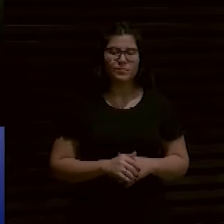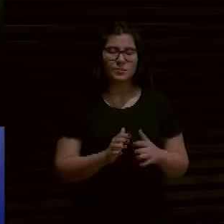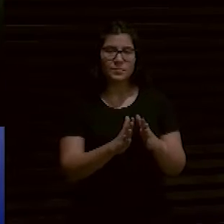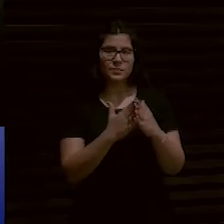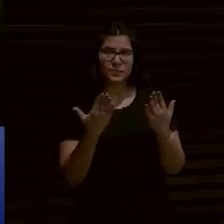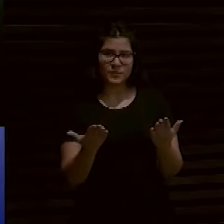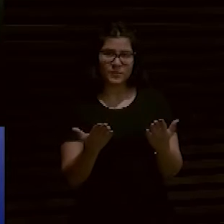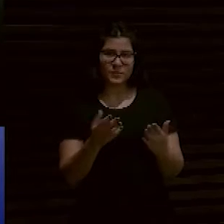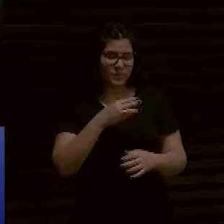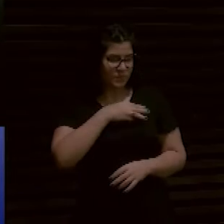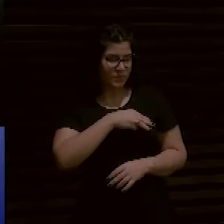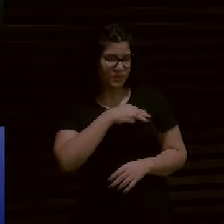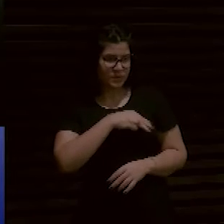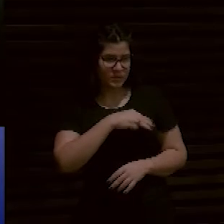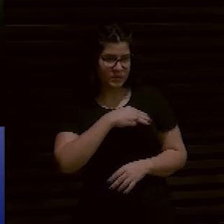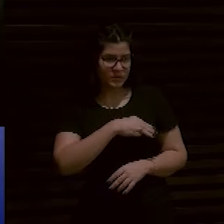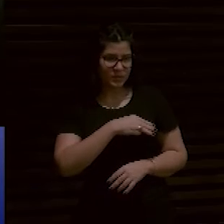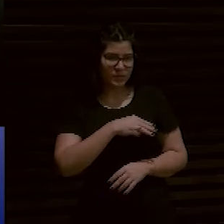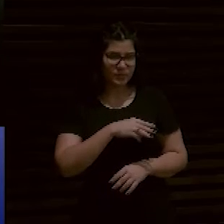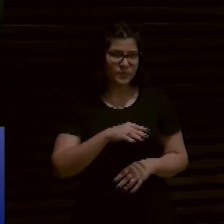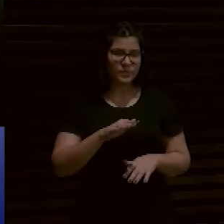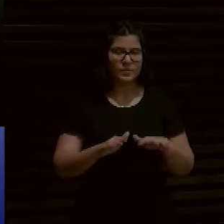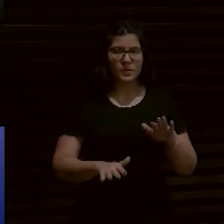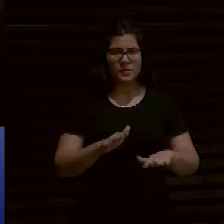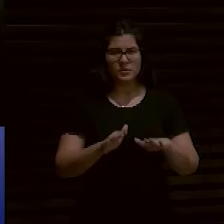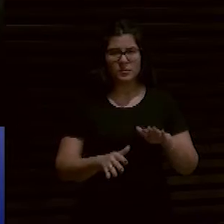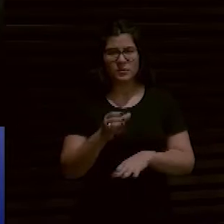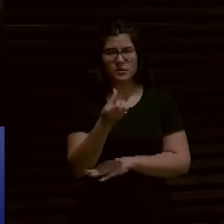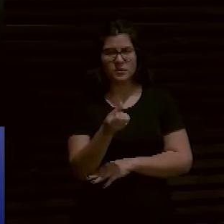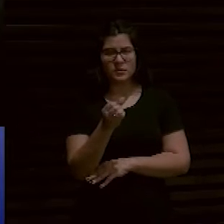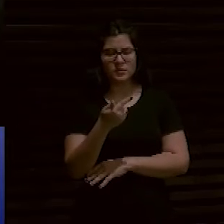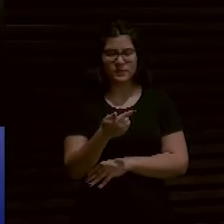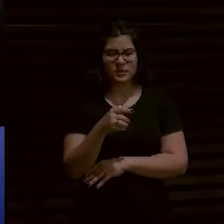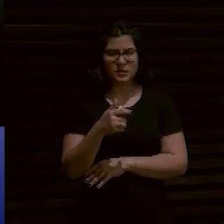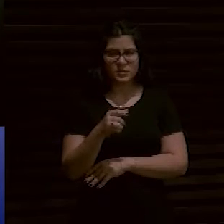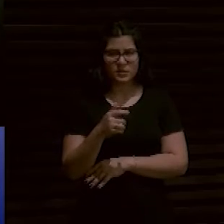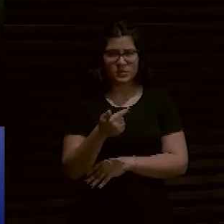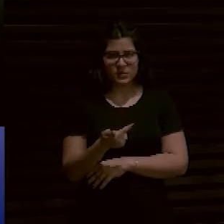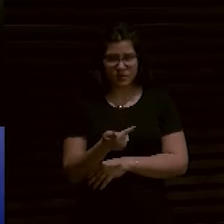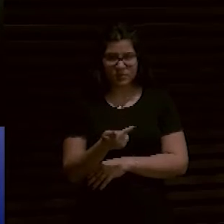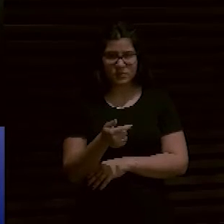seu ministério em cerca de 627 a